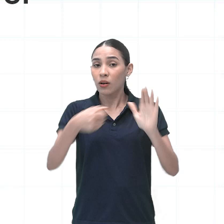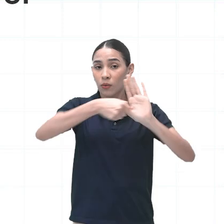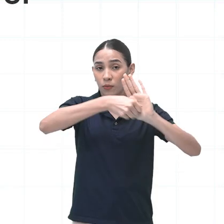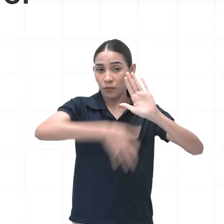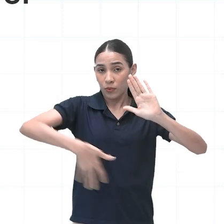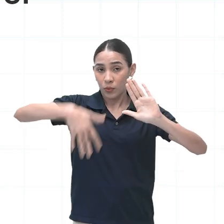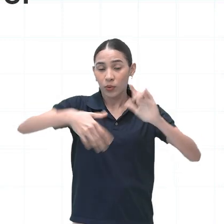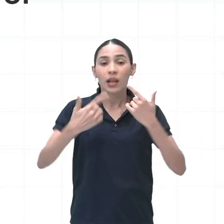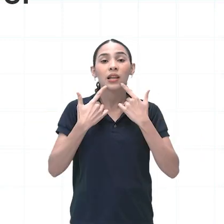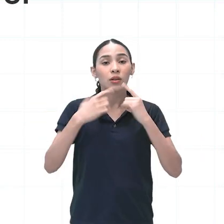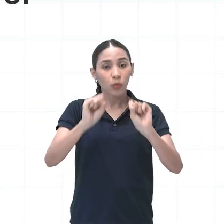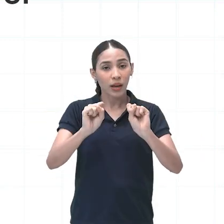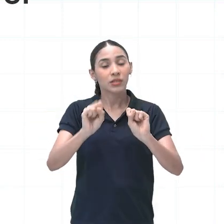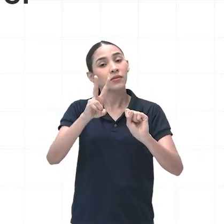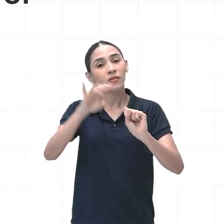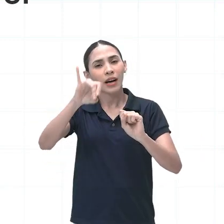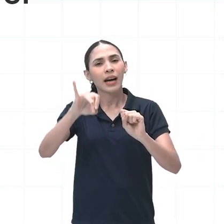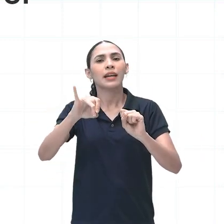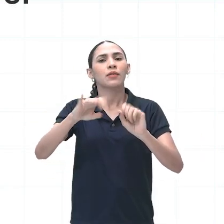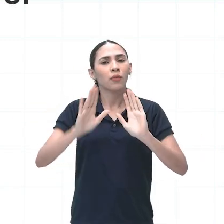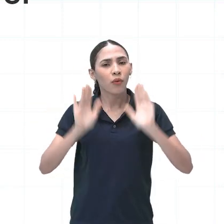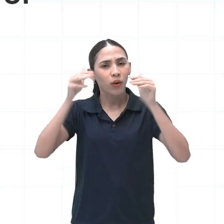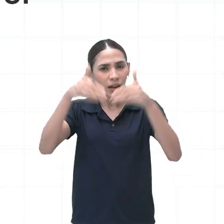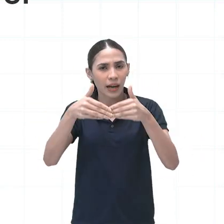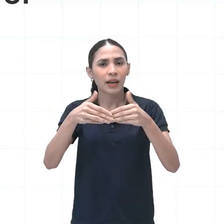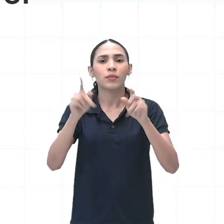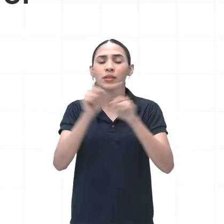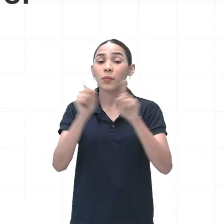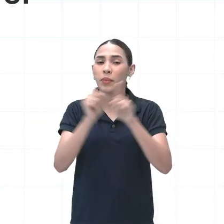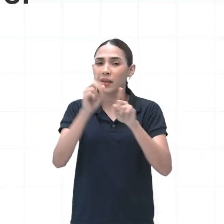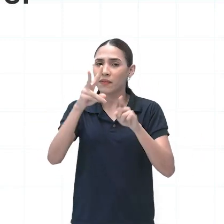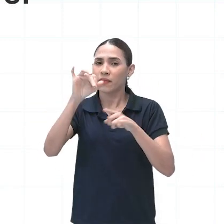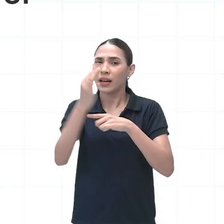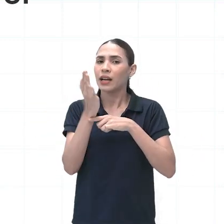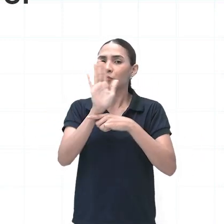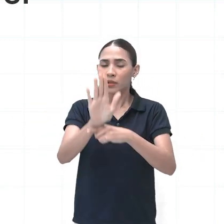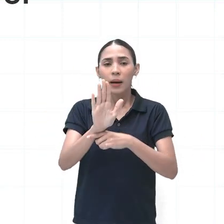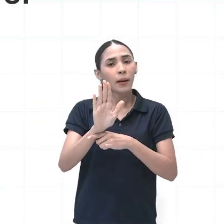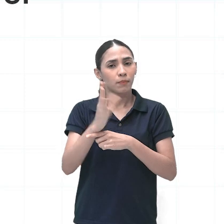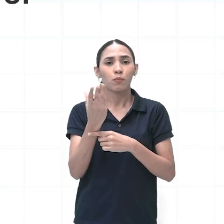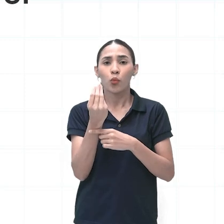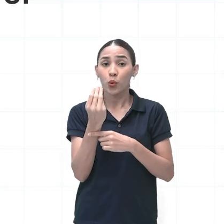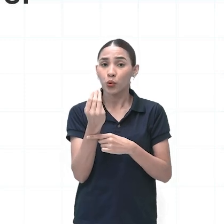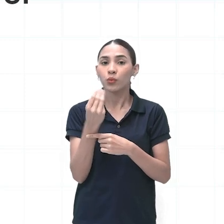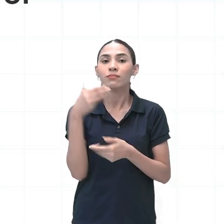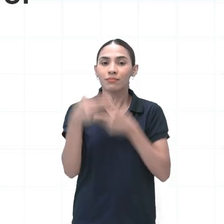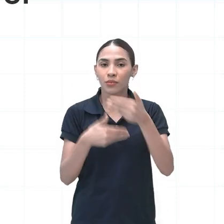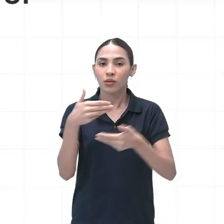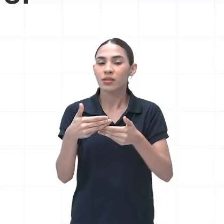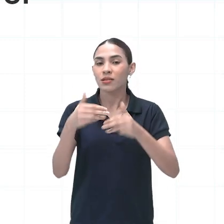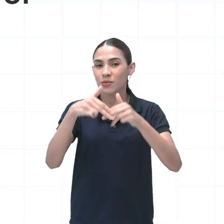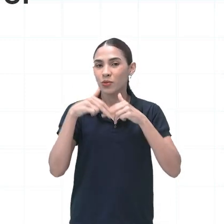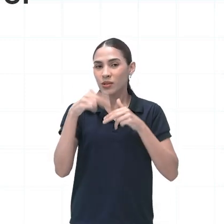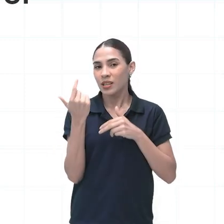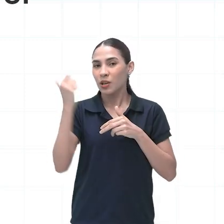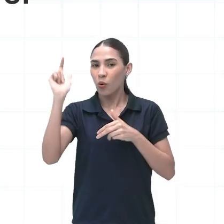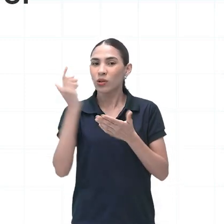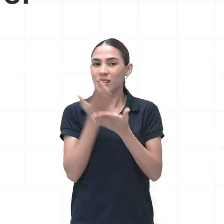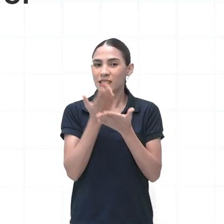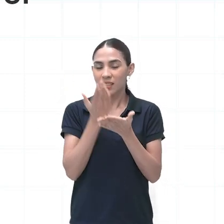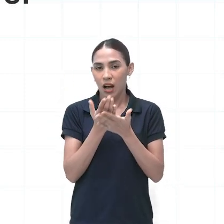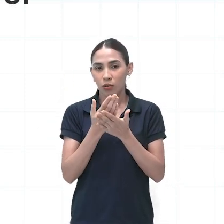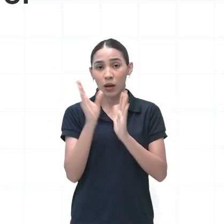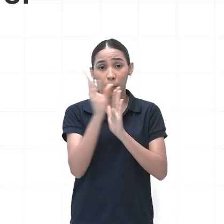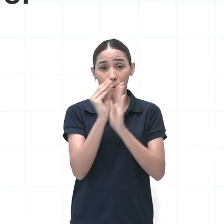linguagem trabalham muito e contribuem muito para este processo. É por isso que em outras aulas deste